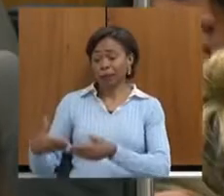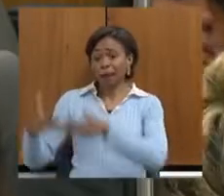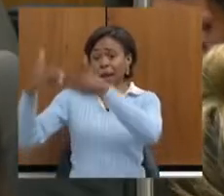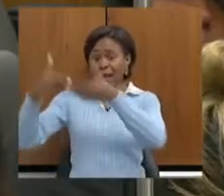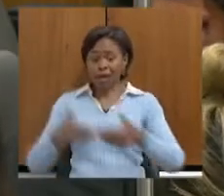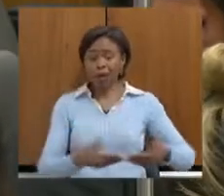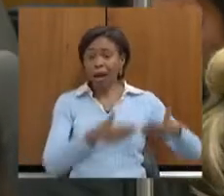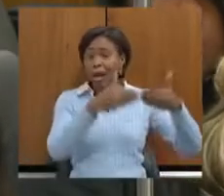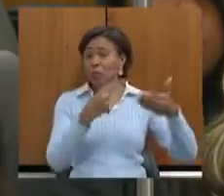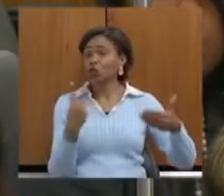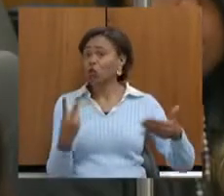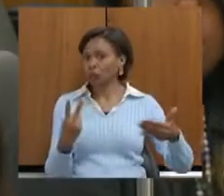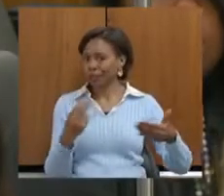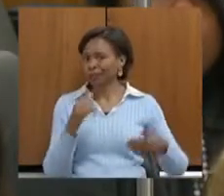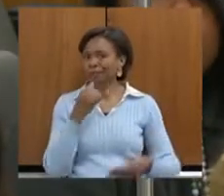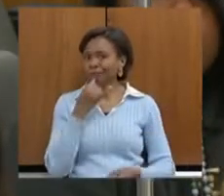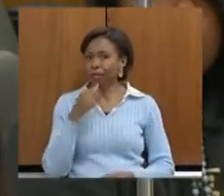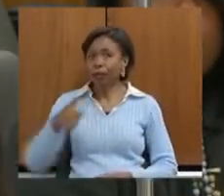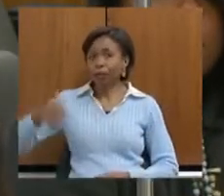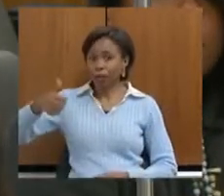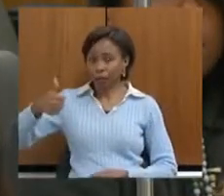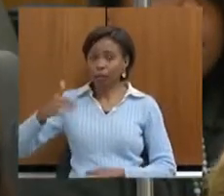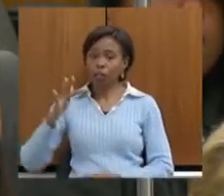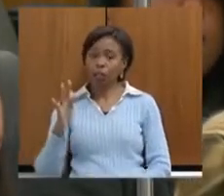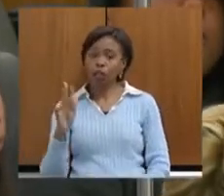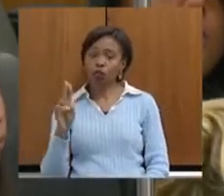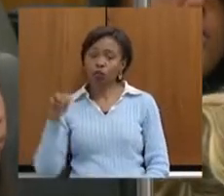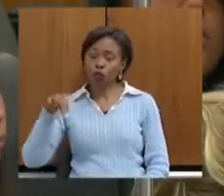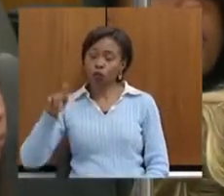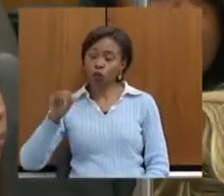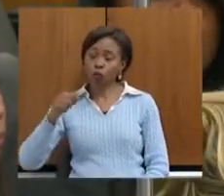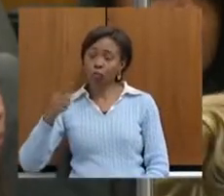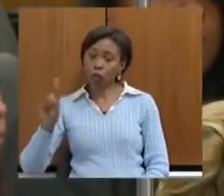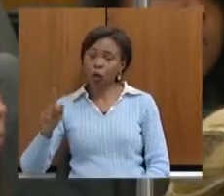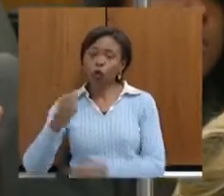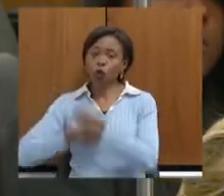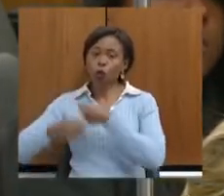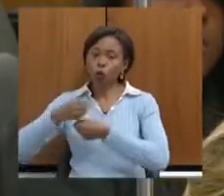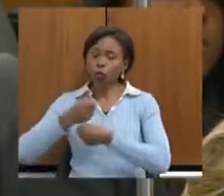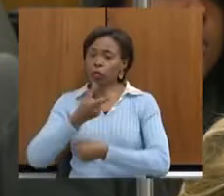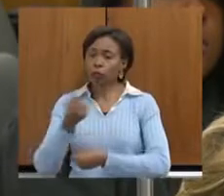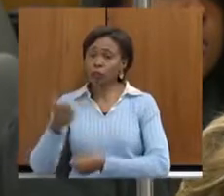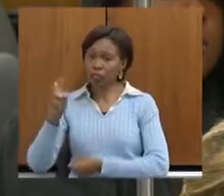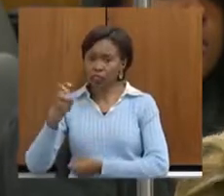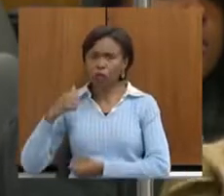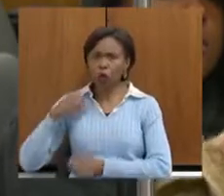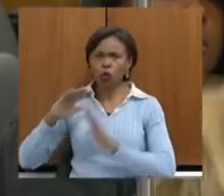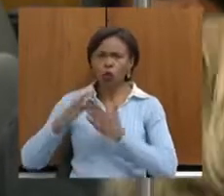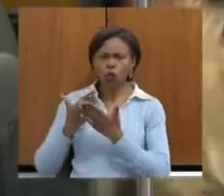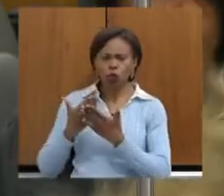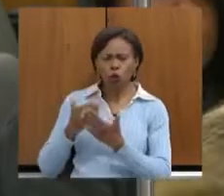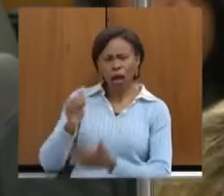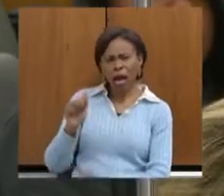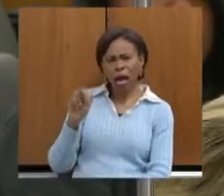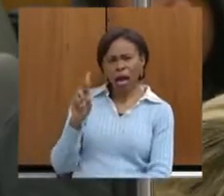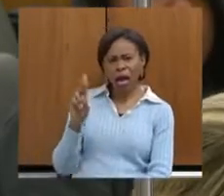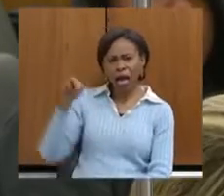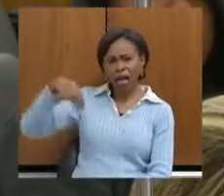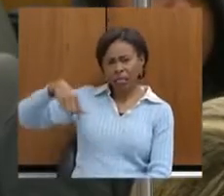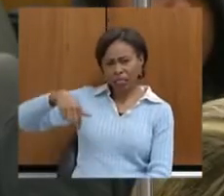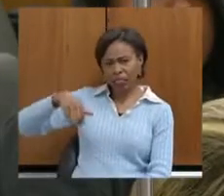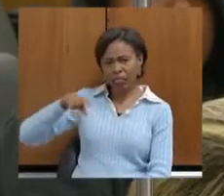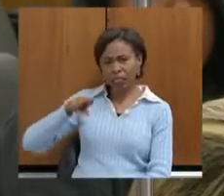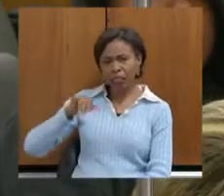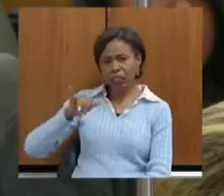infelizmente a primeira foi a barragem de Fundão 2015 nessa época eu estudava no arquidiocesano escola que era mantida